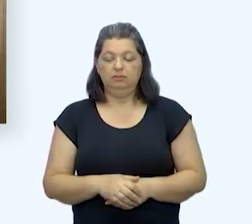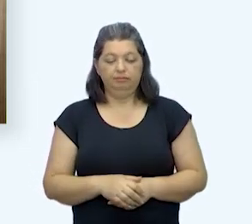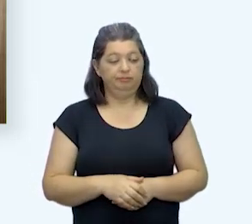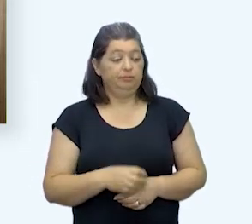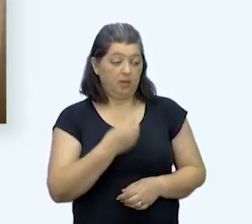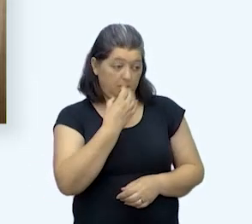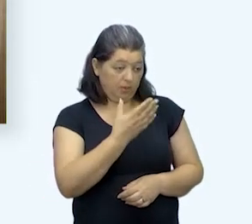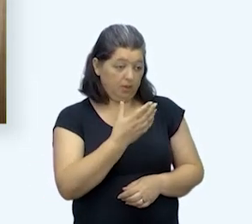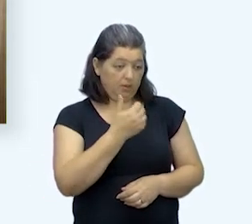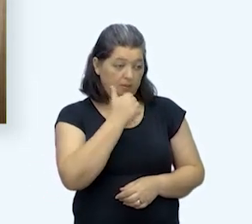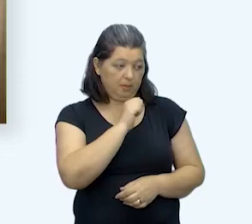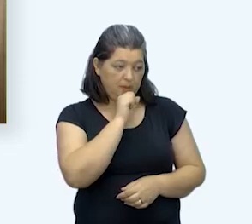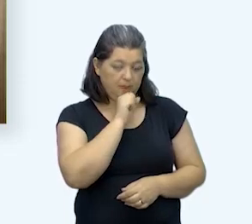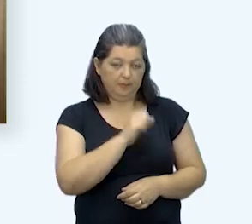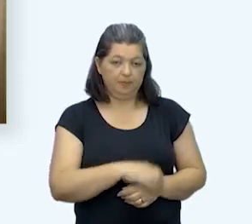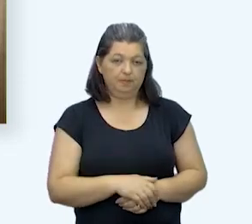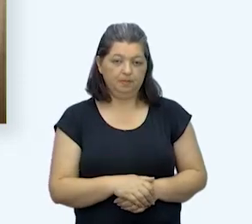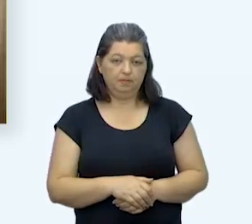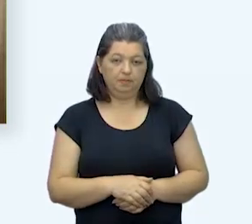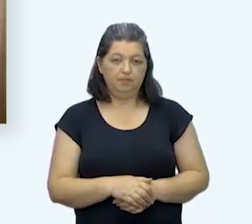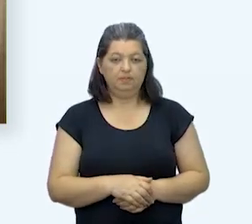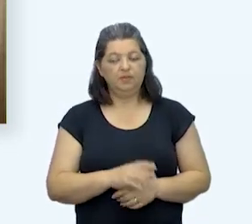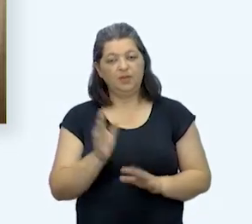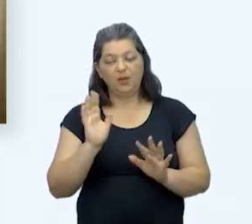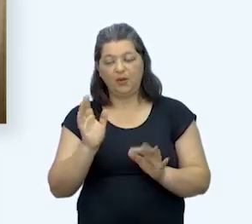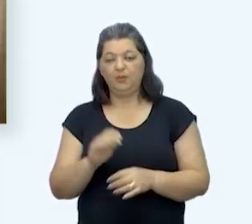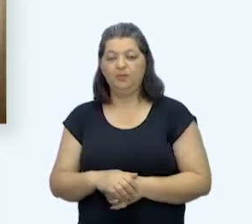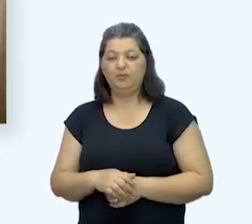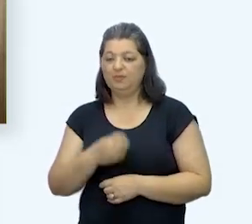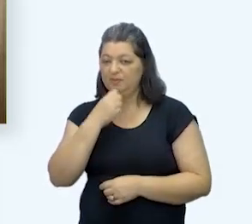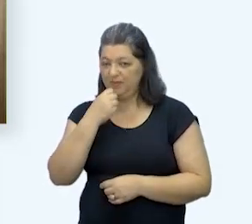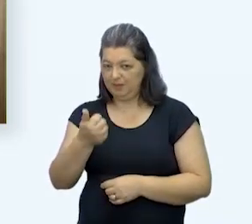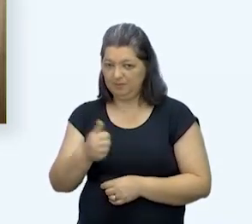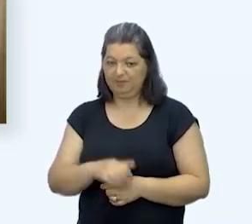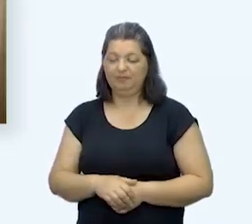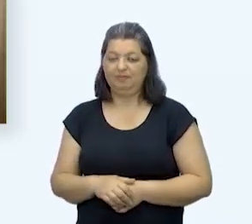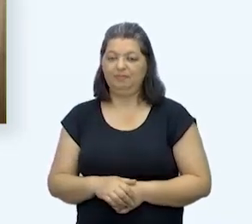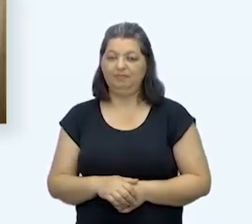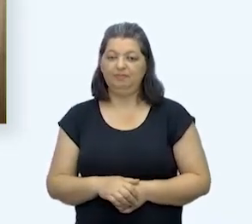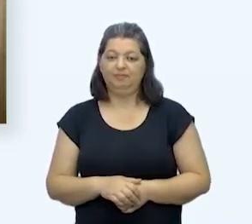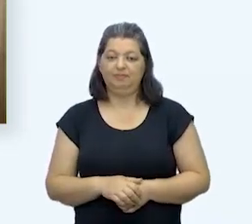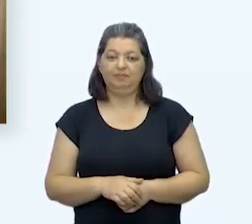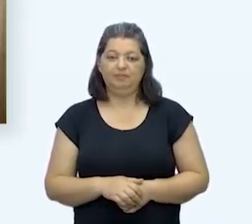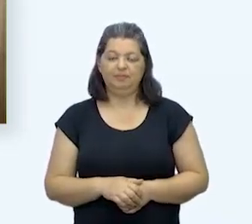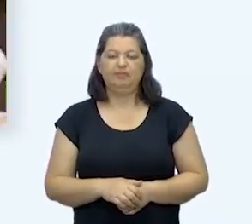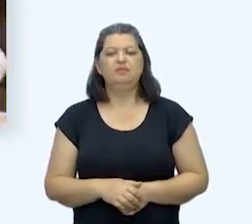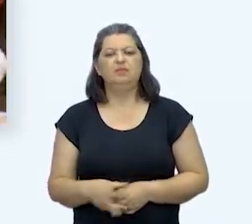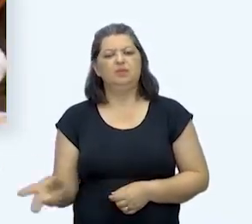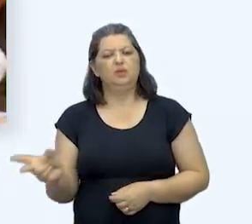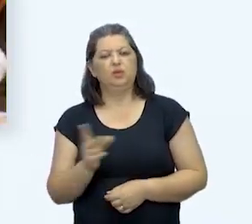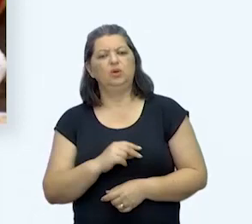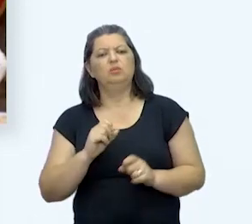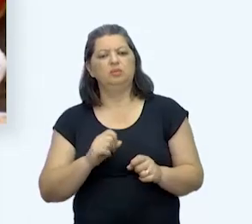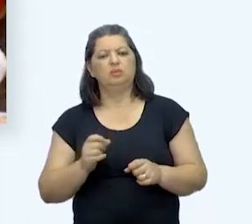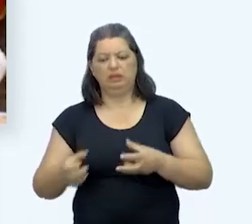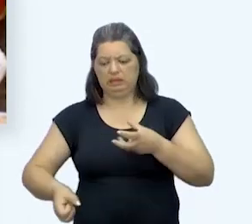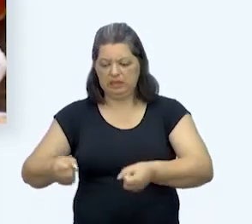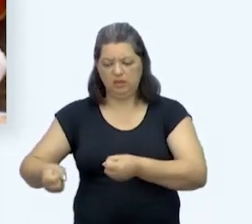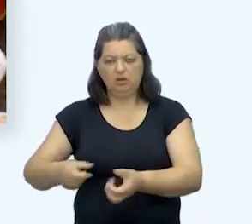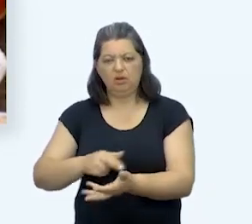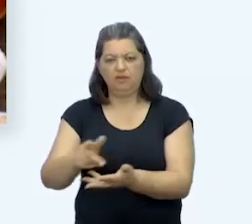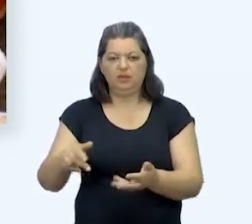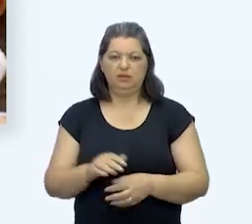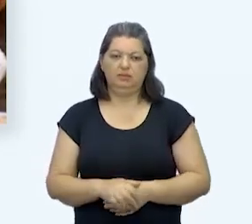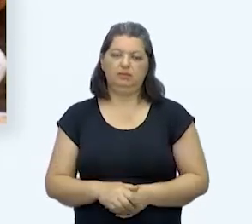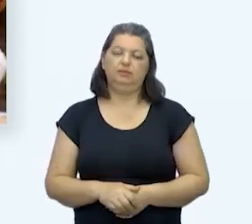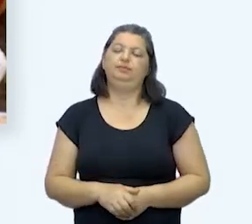mãe? Oi, dona Lourdes. Oi, querido. E aí, E parceiro? aí, cara? Ué, gente, mas pra que esse monte de sacola? Ai,